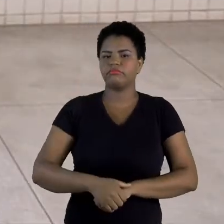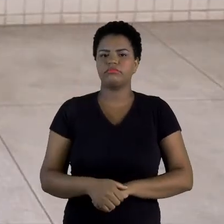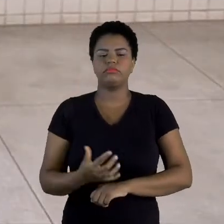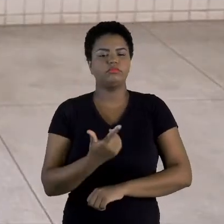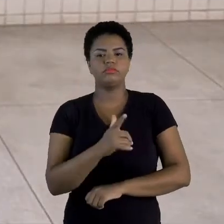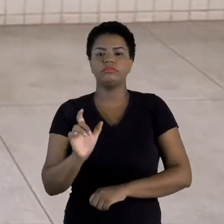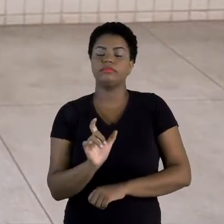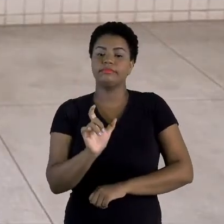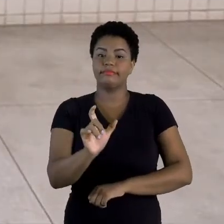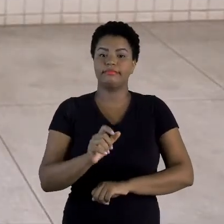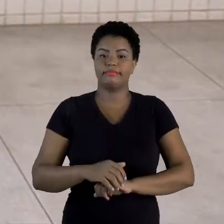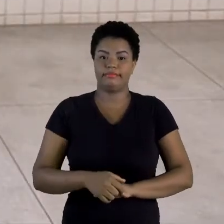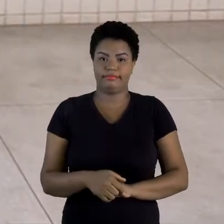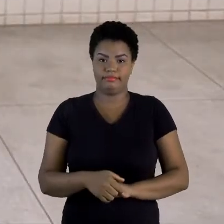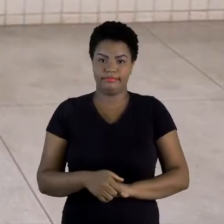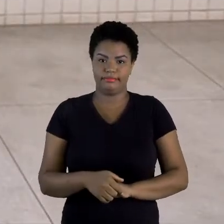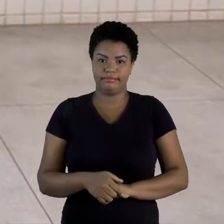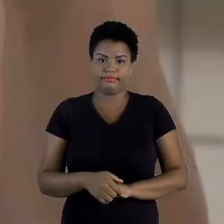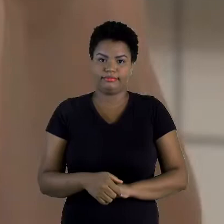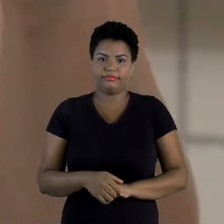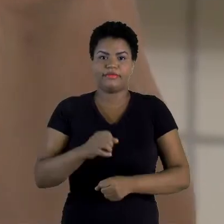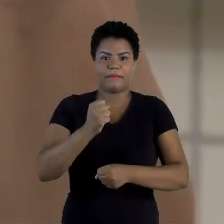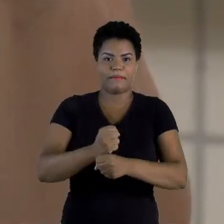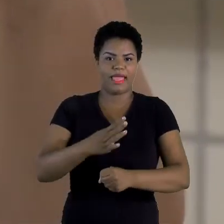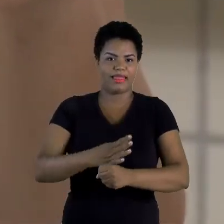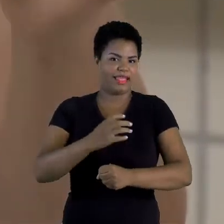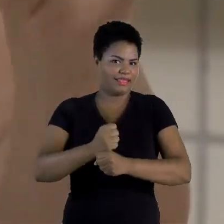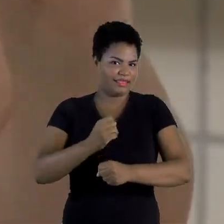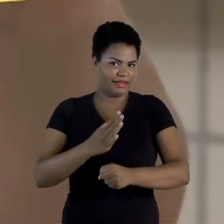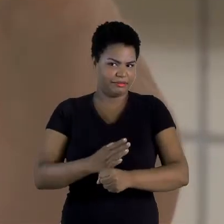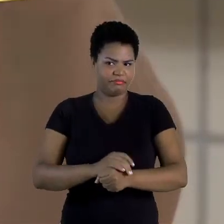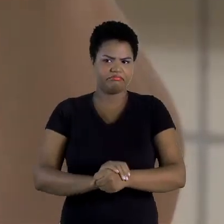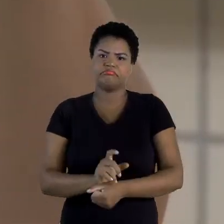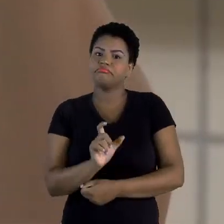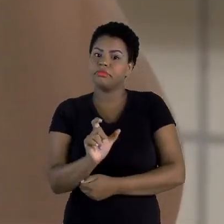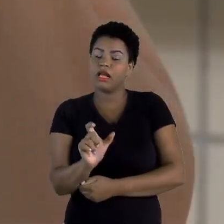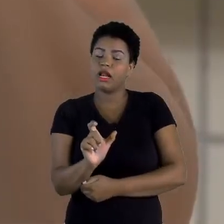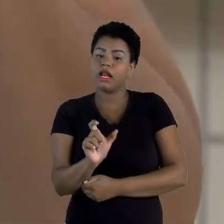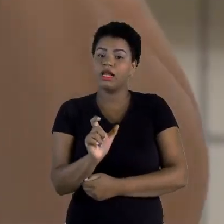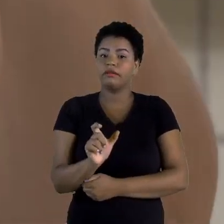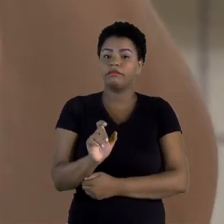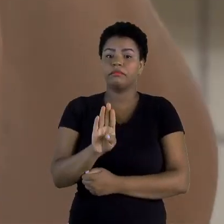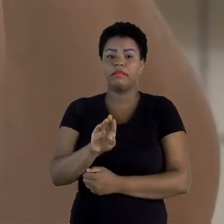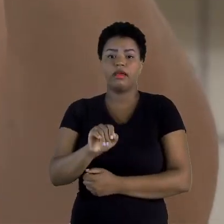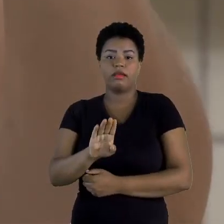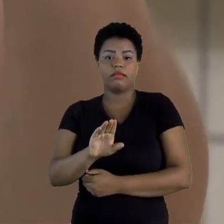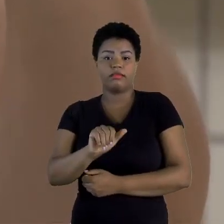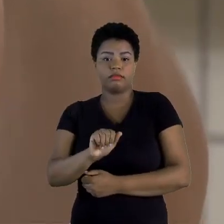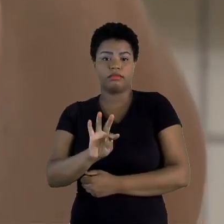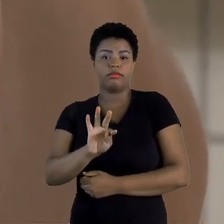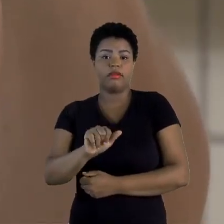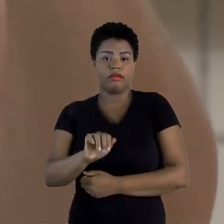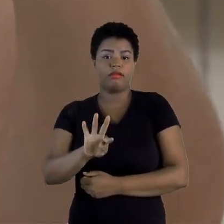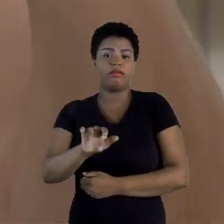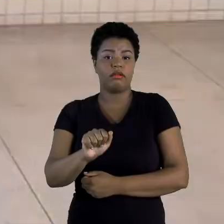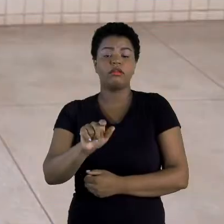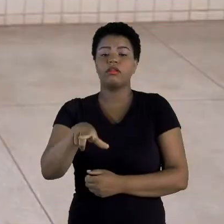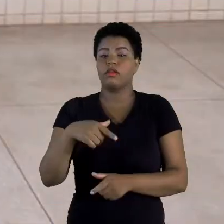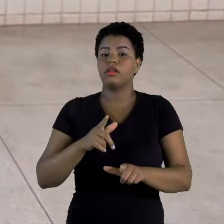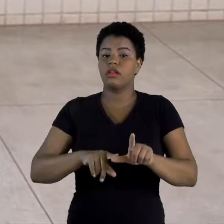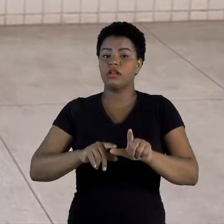palavrinha era a palavra batata. Na palavra batata, nós temos duas letras T's,